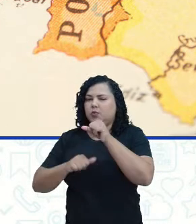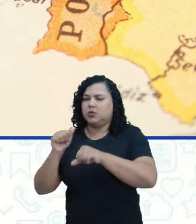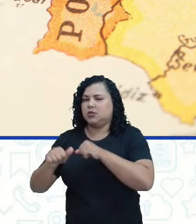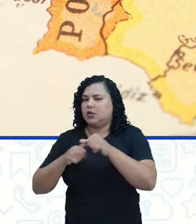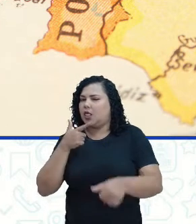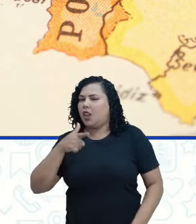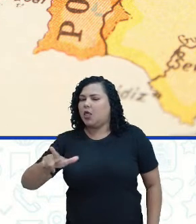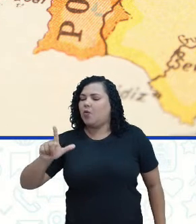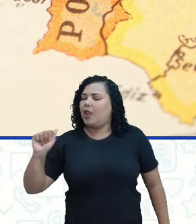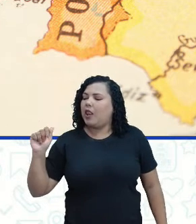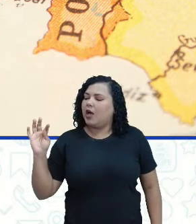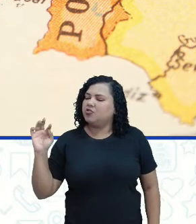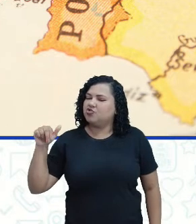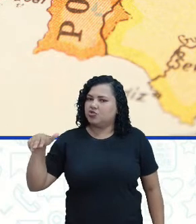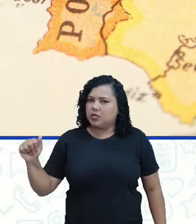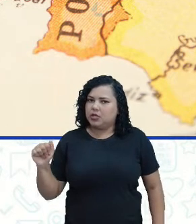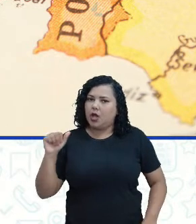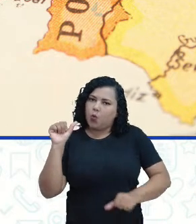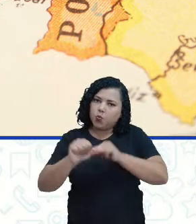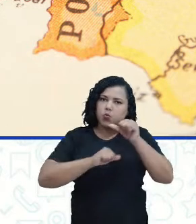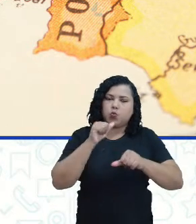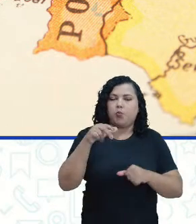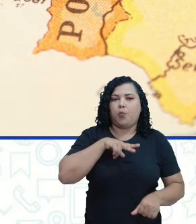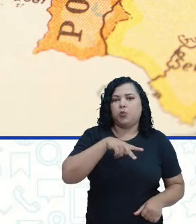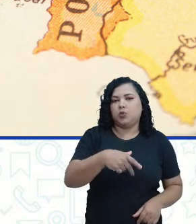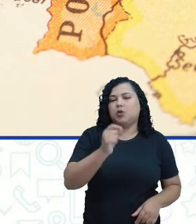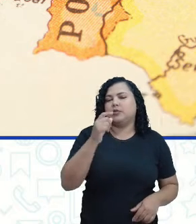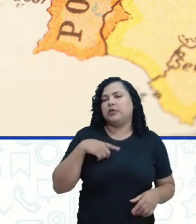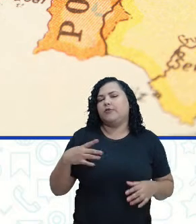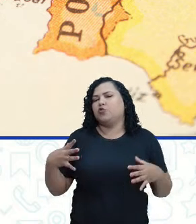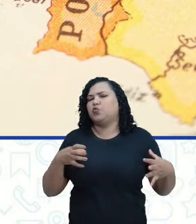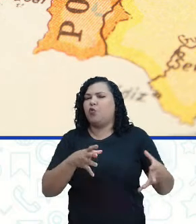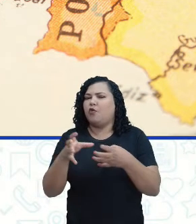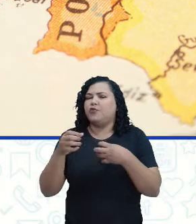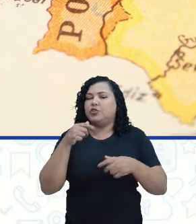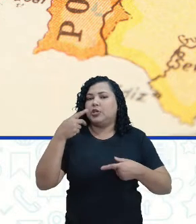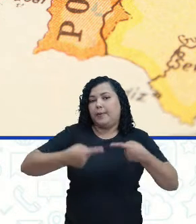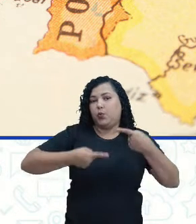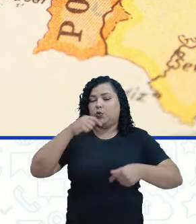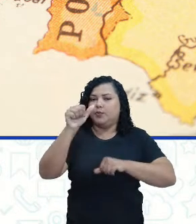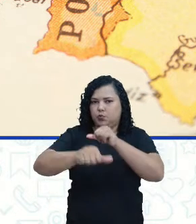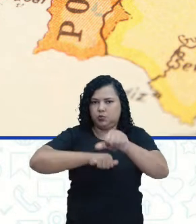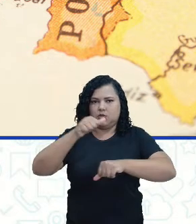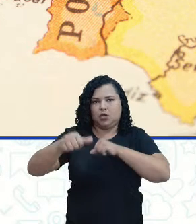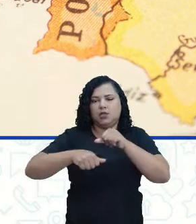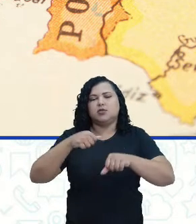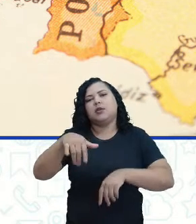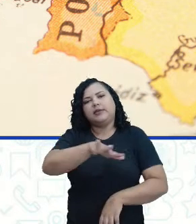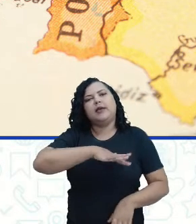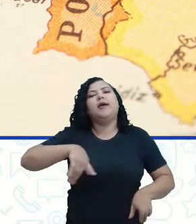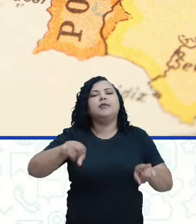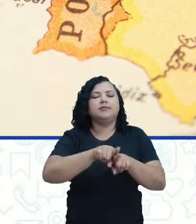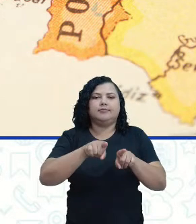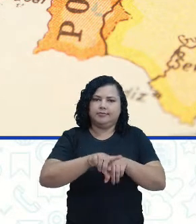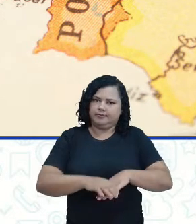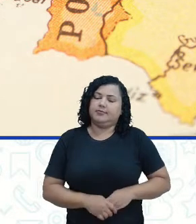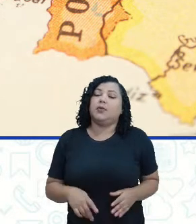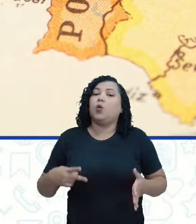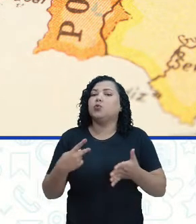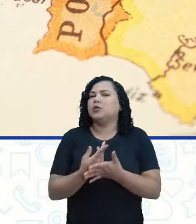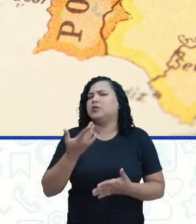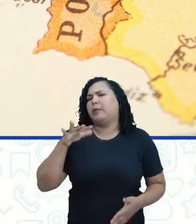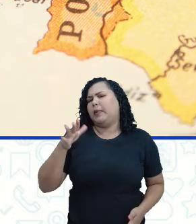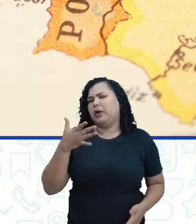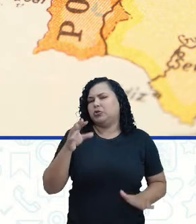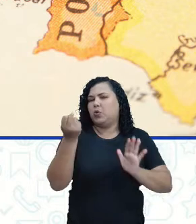portuguesa se deu por consequência de conflitos e transformações político-histórico-geográficas desse povo. Isso aconteceu por